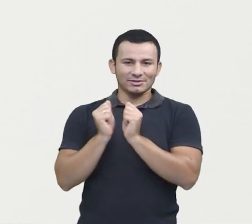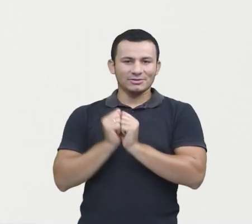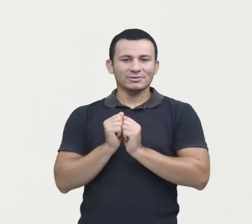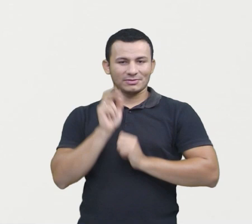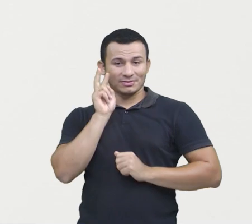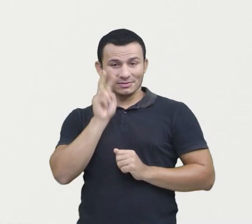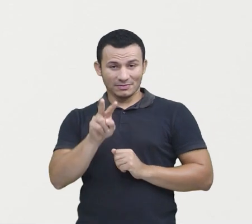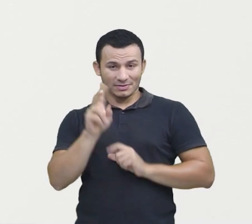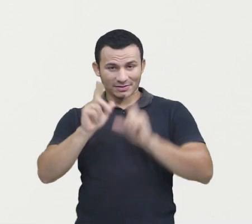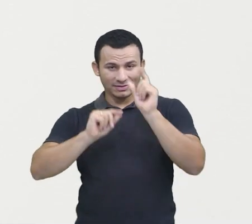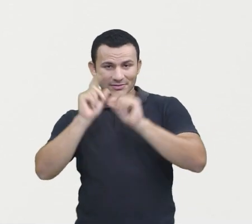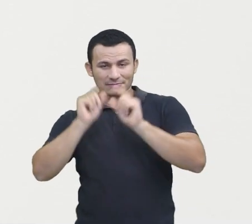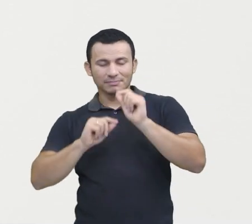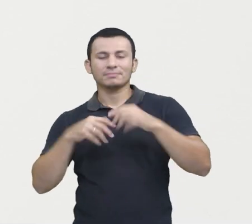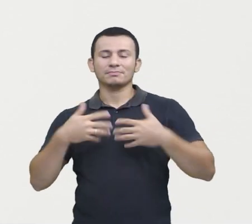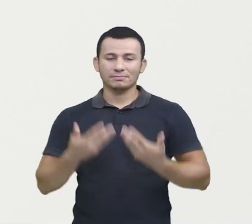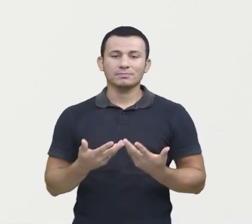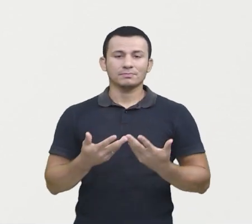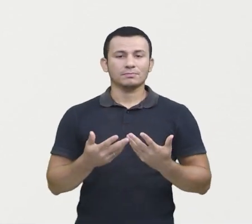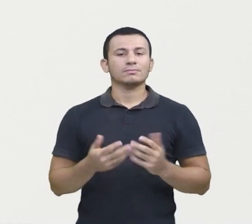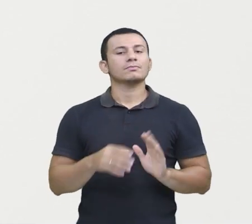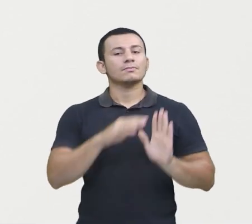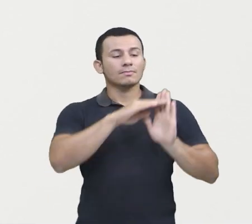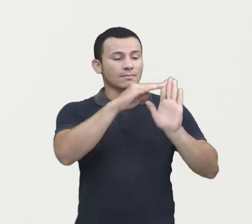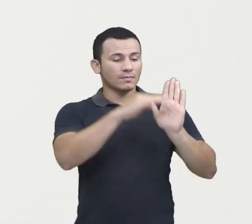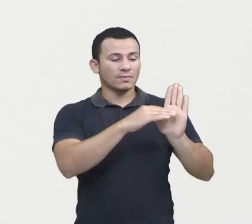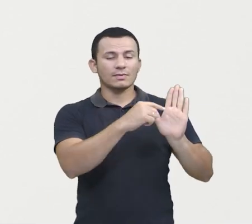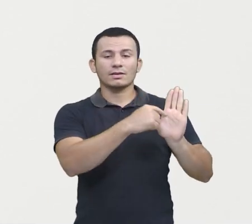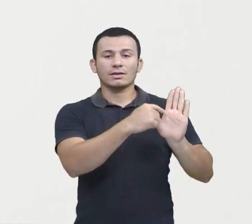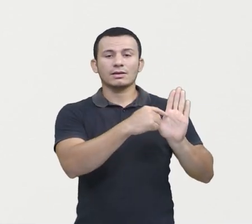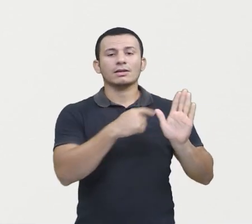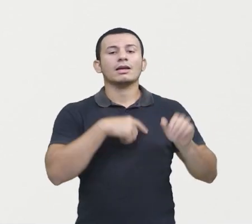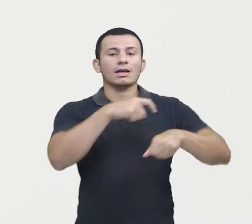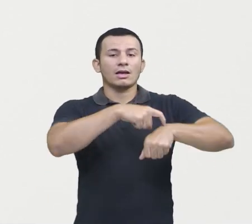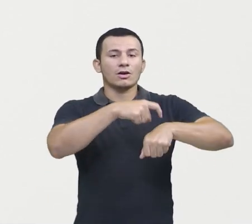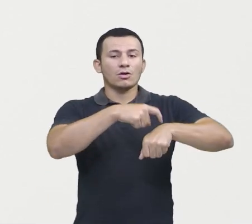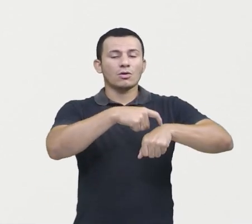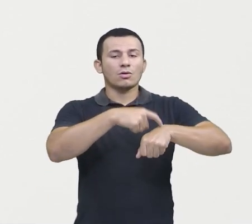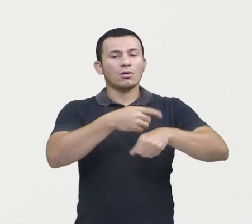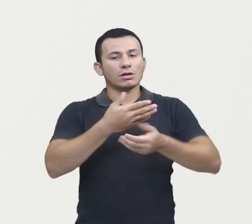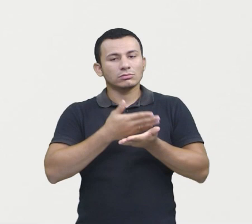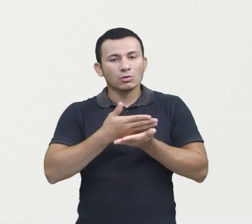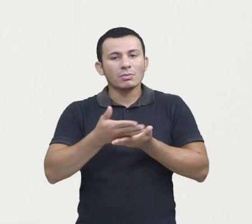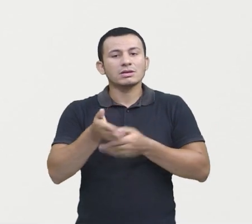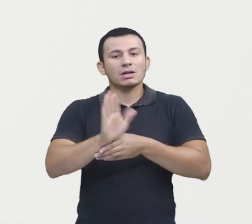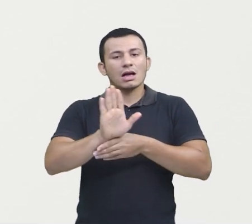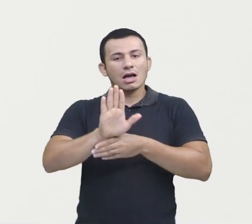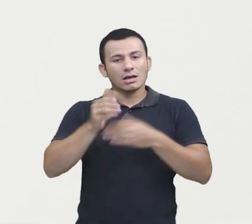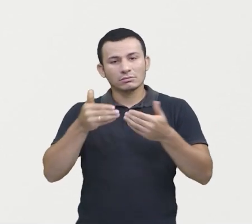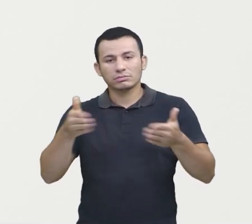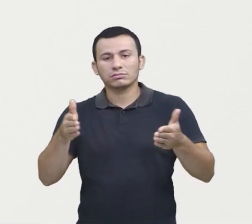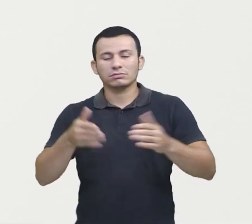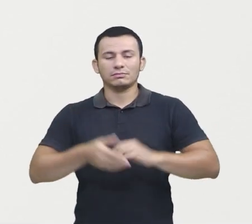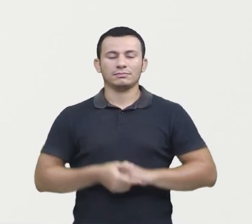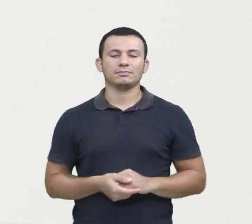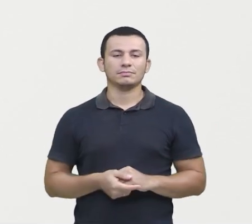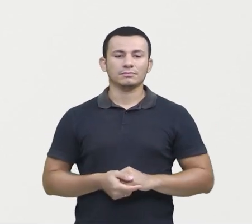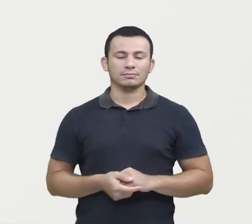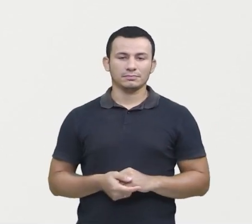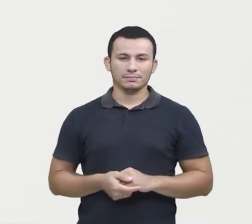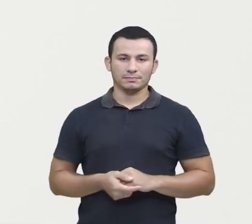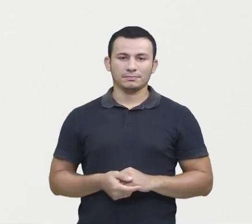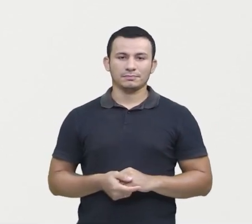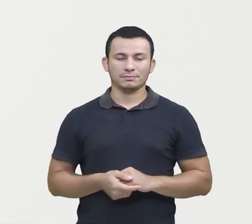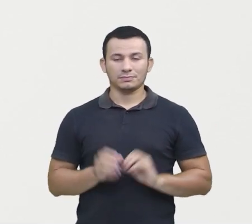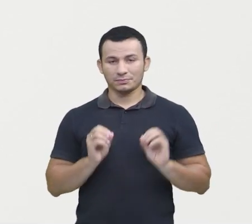as estrelinhas? E aqui é o horário de exibição. Vamos olhar o que o desafio quer.